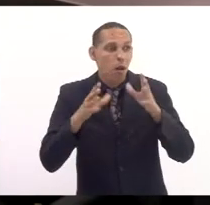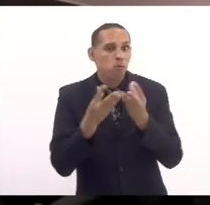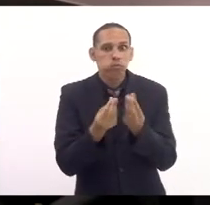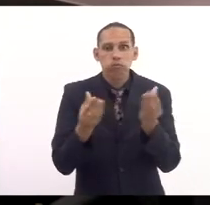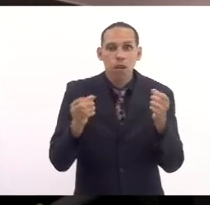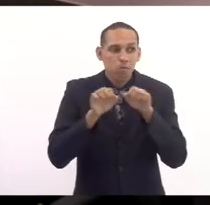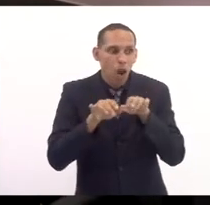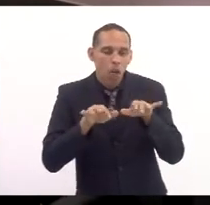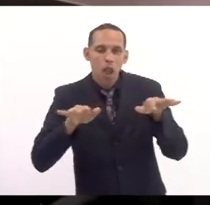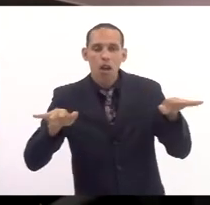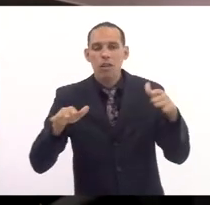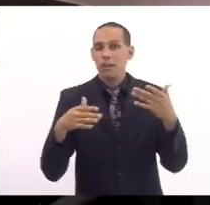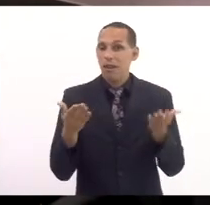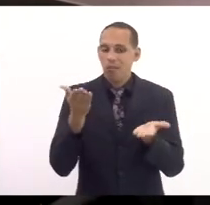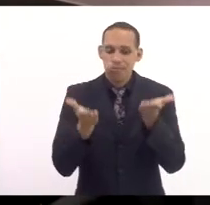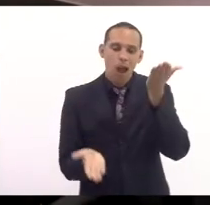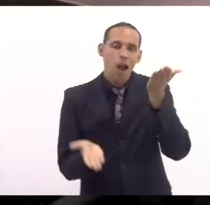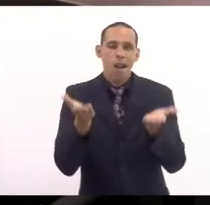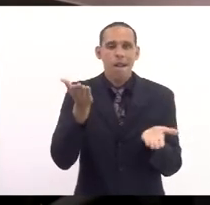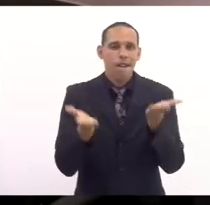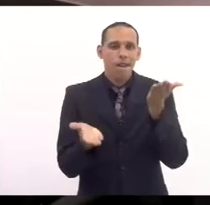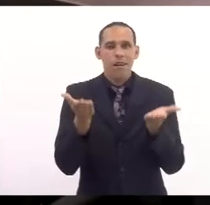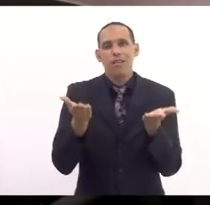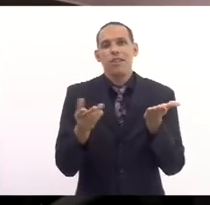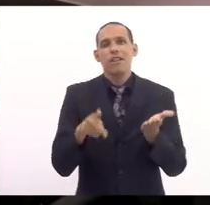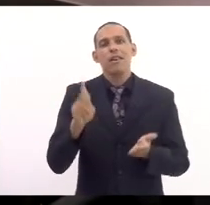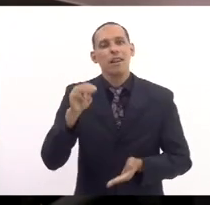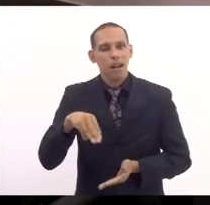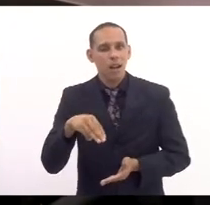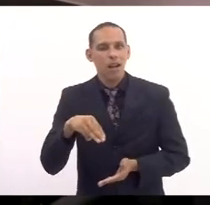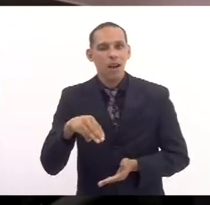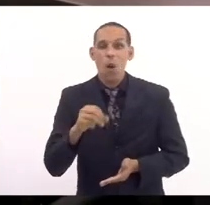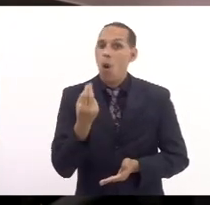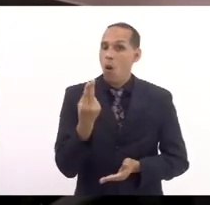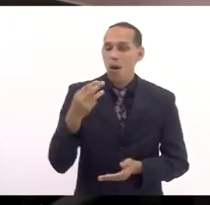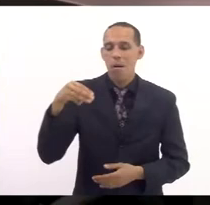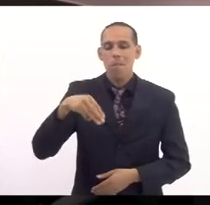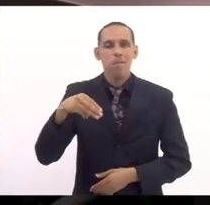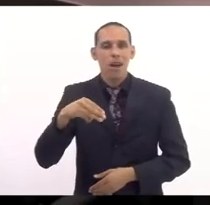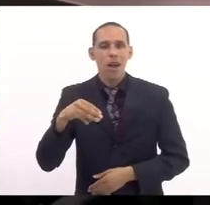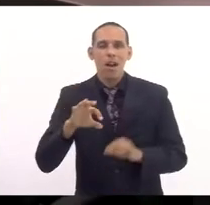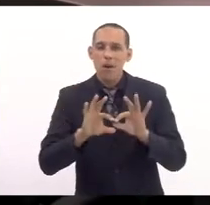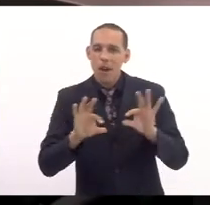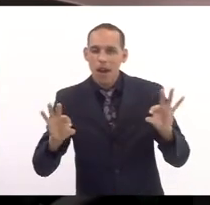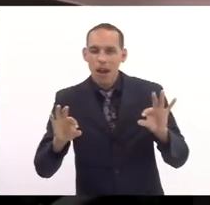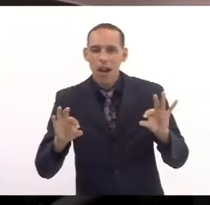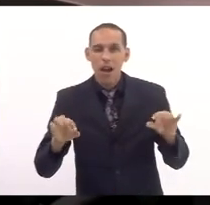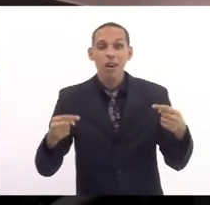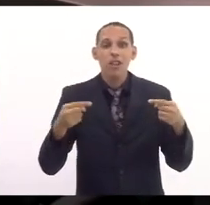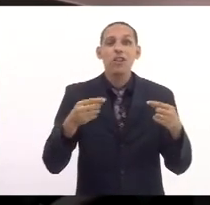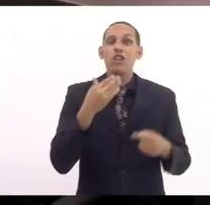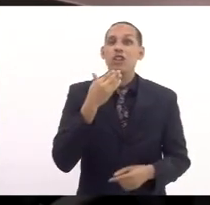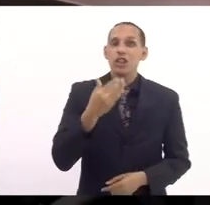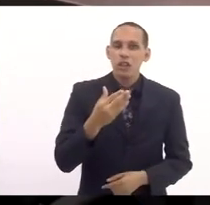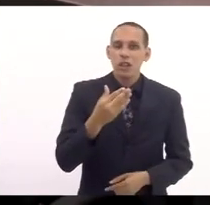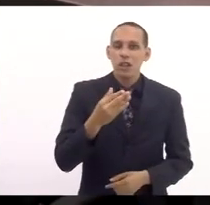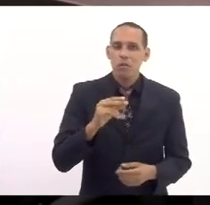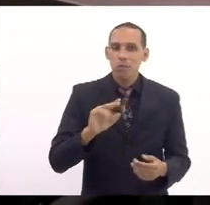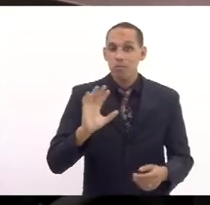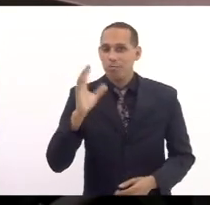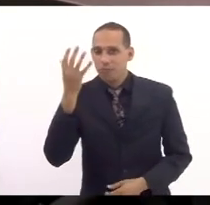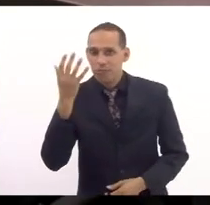Então, essa questão da proporcionalidade, quilômetros ou metros de cabo por tipo de ocorrência, não é uma relação